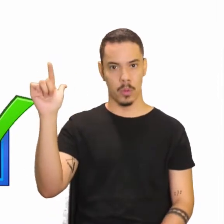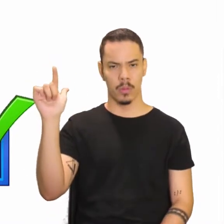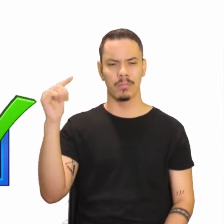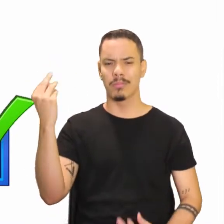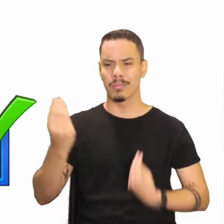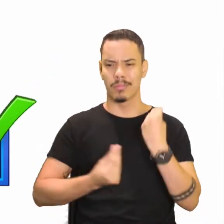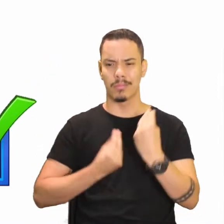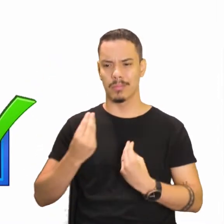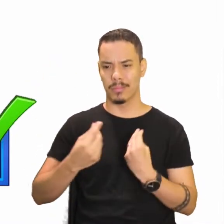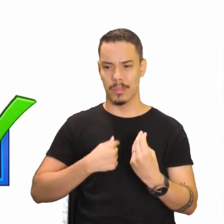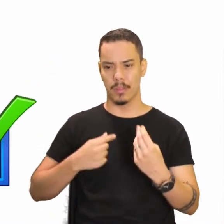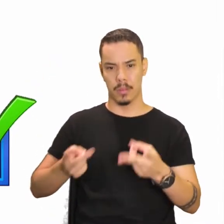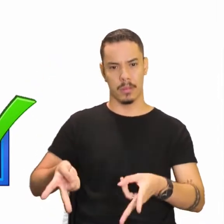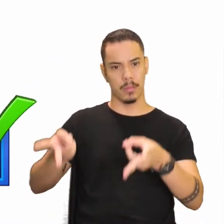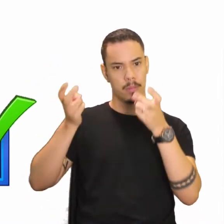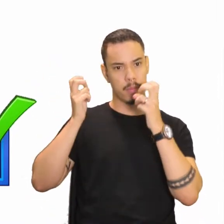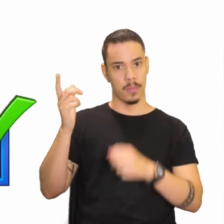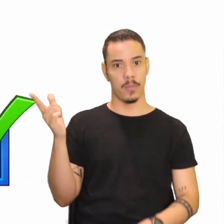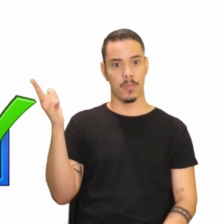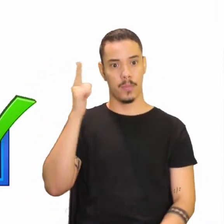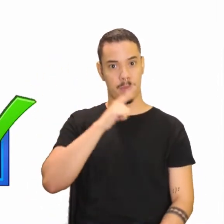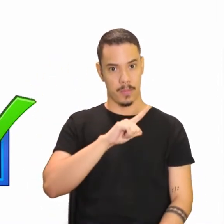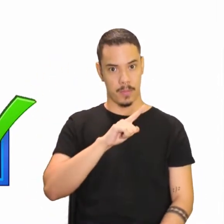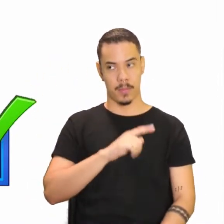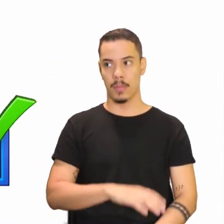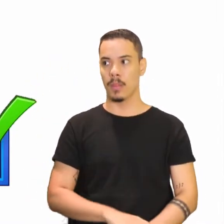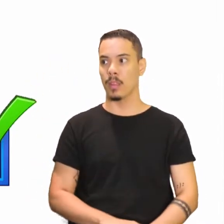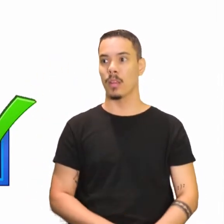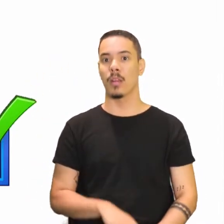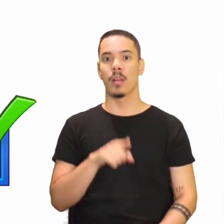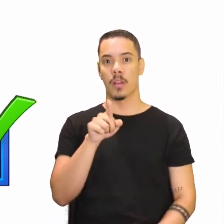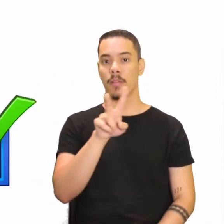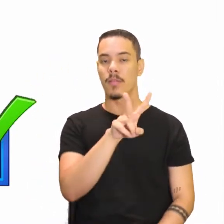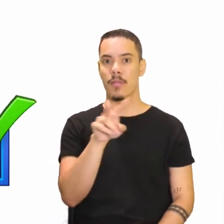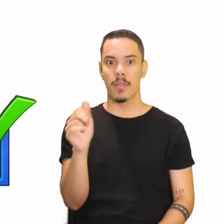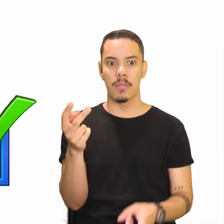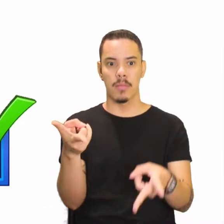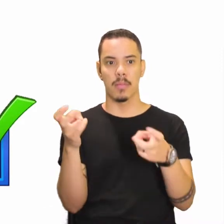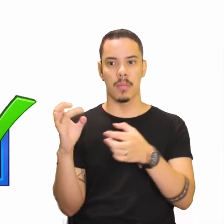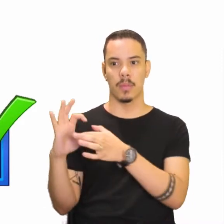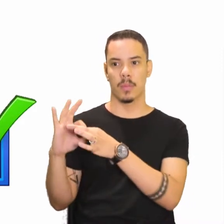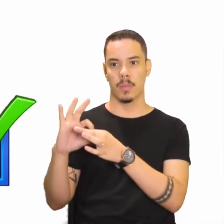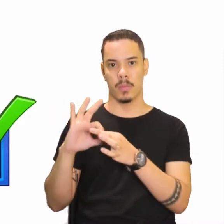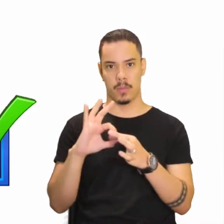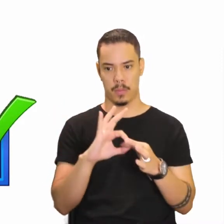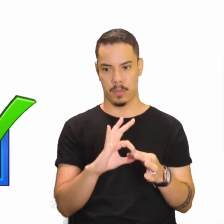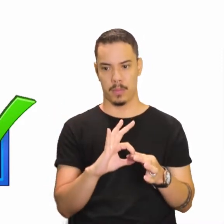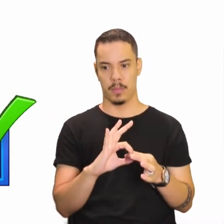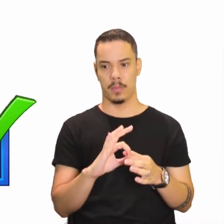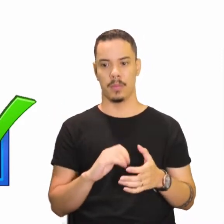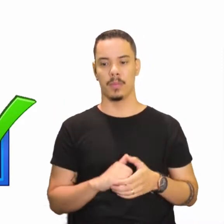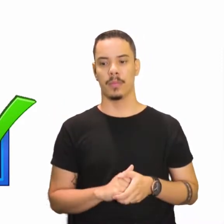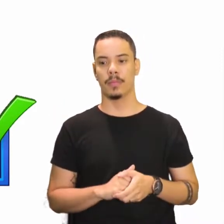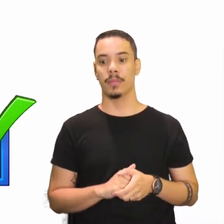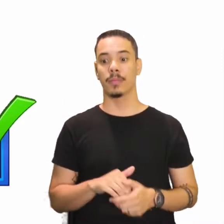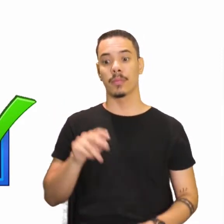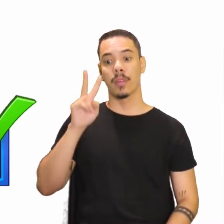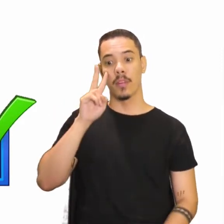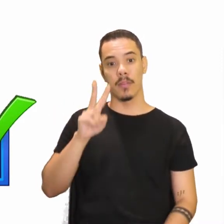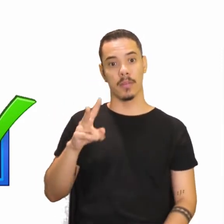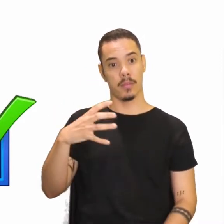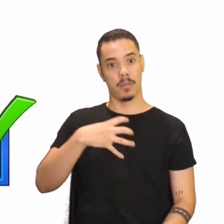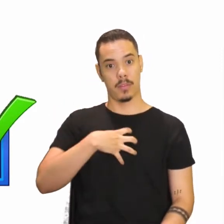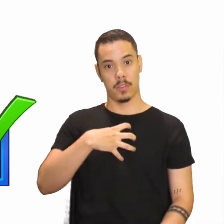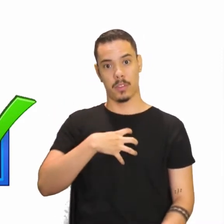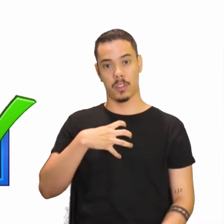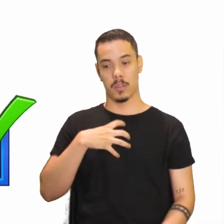eu vou perceber isso, amada? Você vai perceber pelo contexto, tá bom? Você vai ver o sentido,